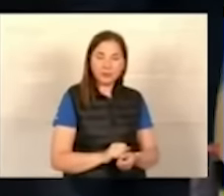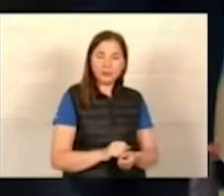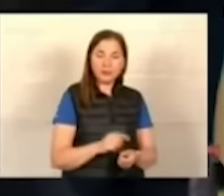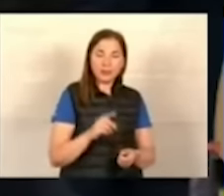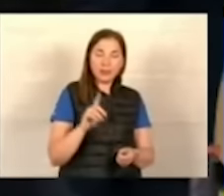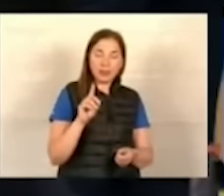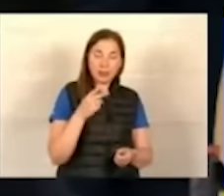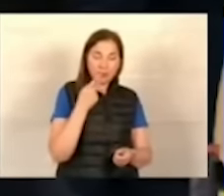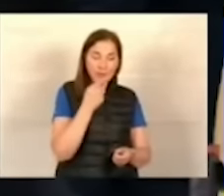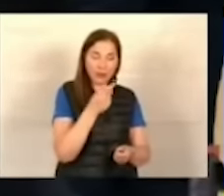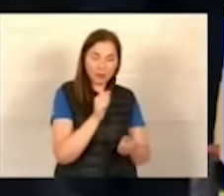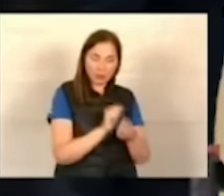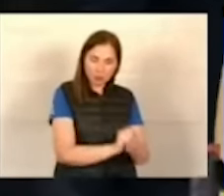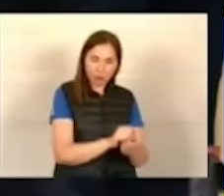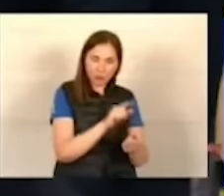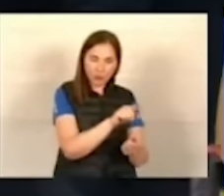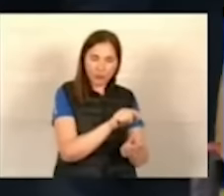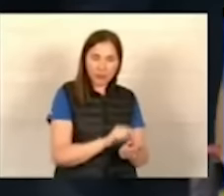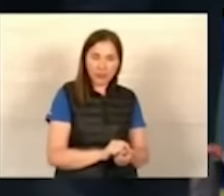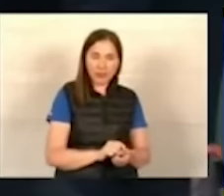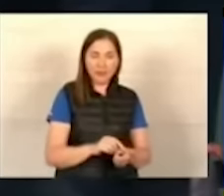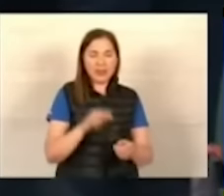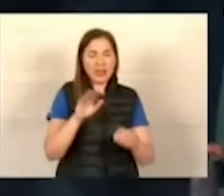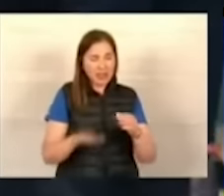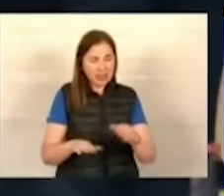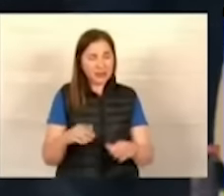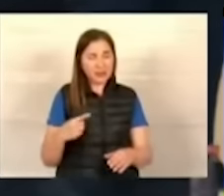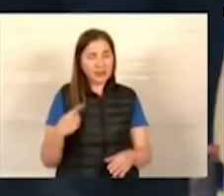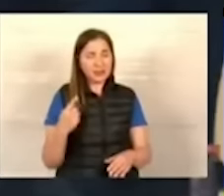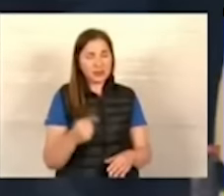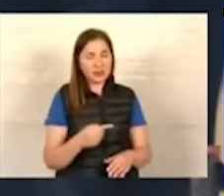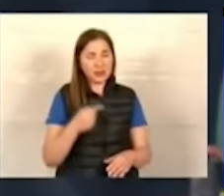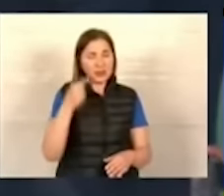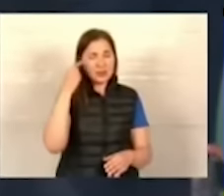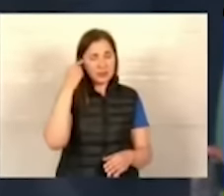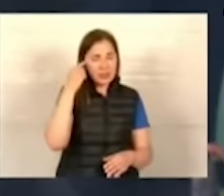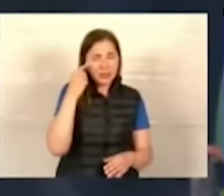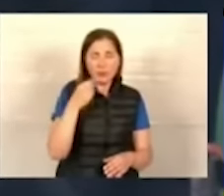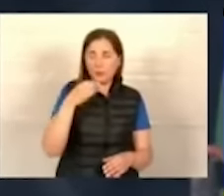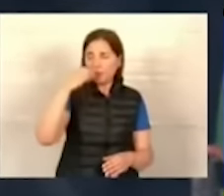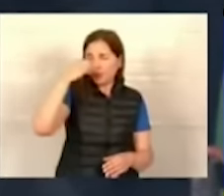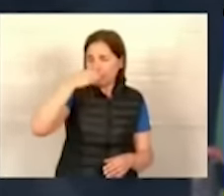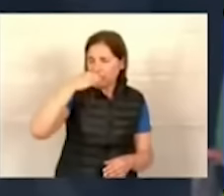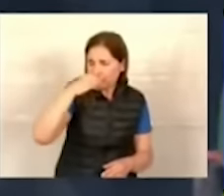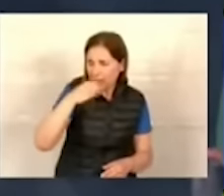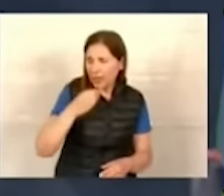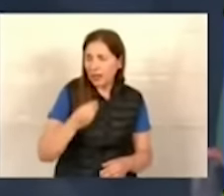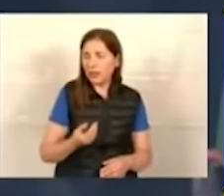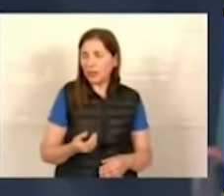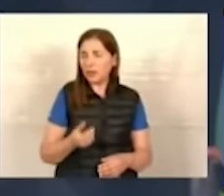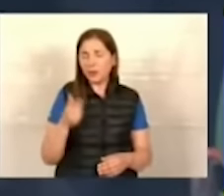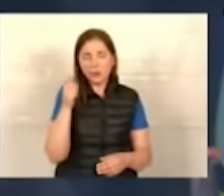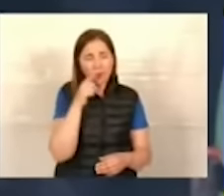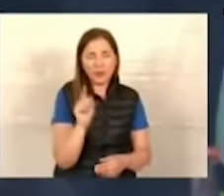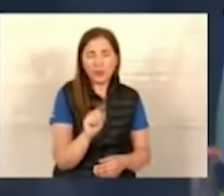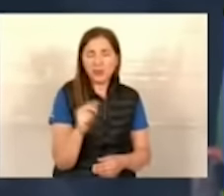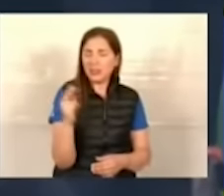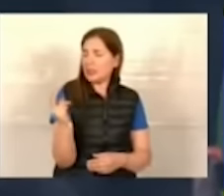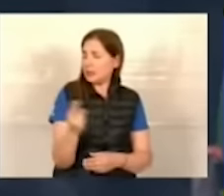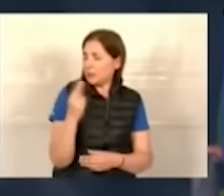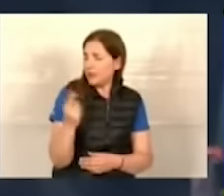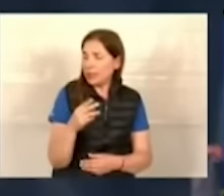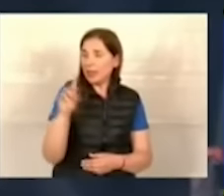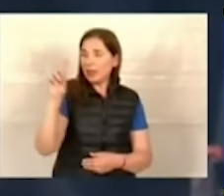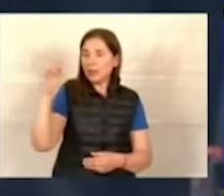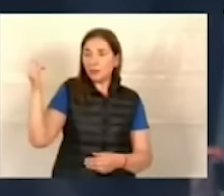sou contigo quem aqui às vezes acha que não tem força não tá pronta para uma determinada tarefa e Deus diz